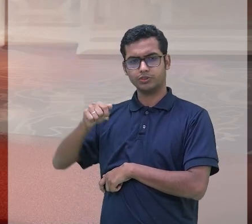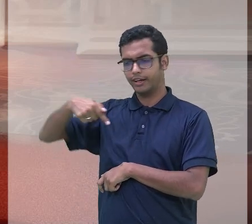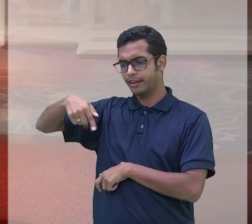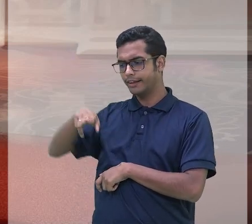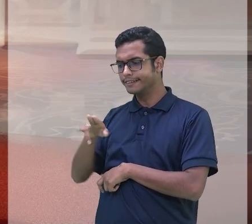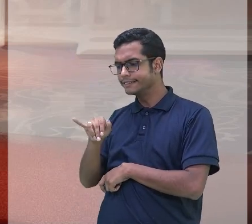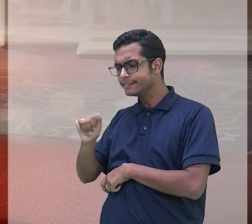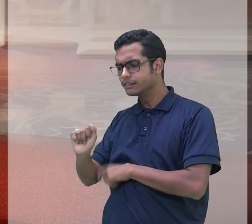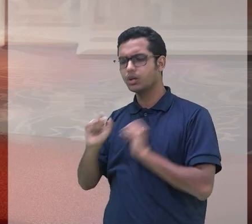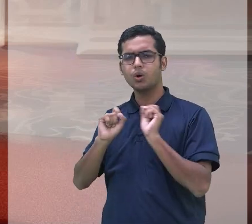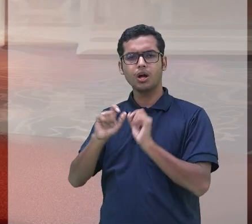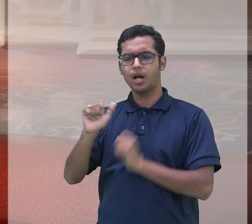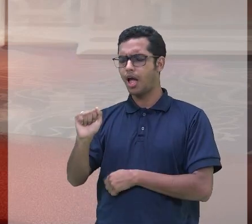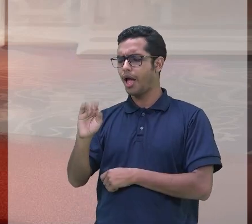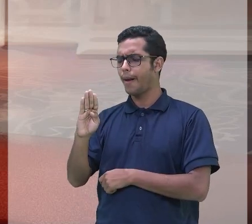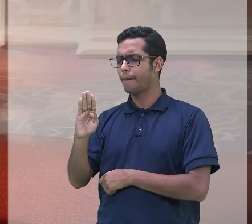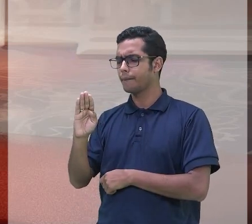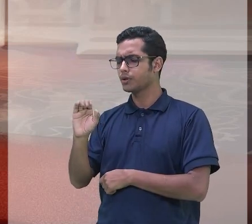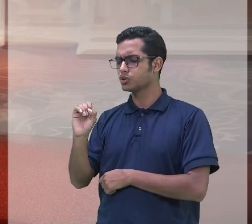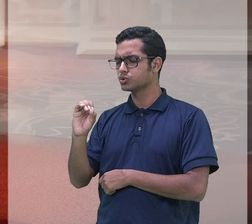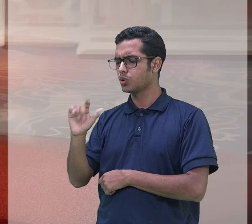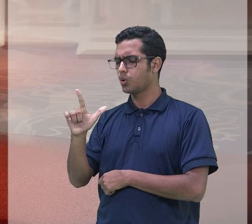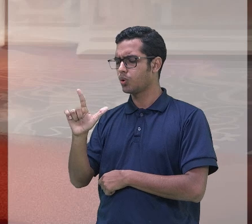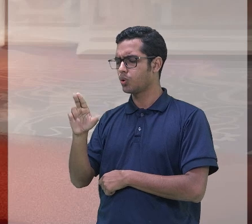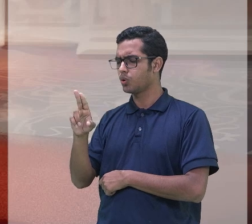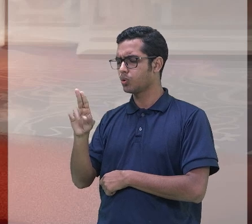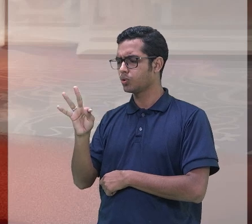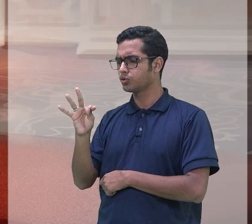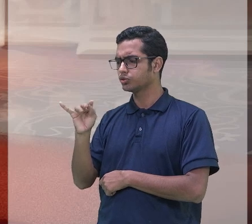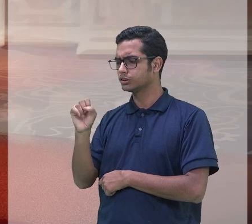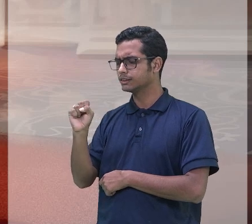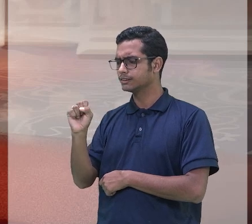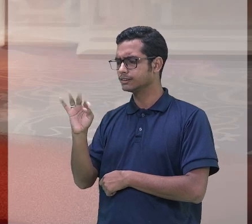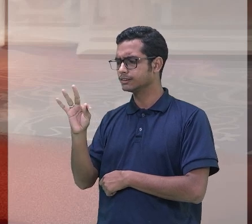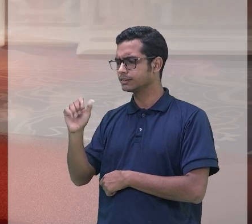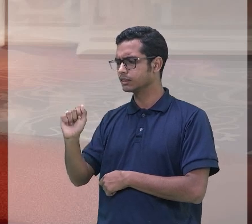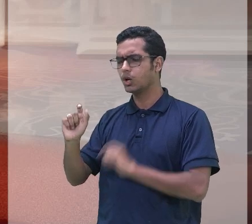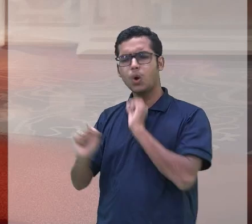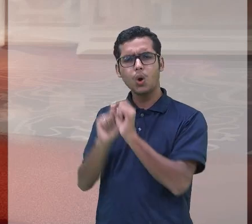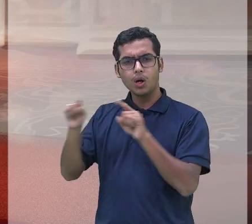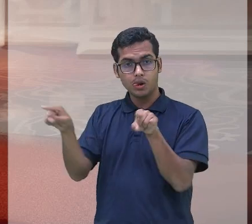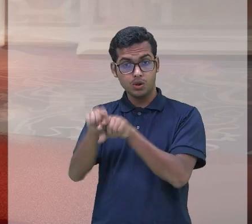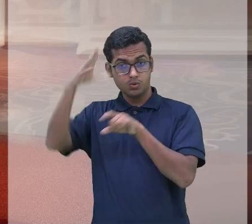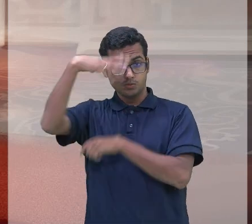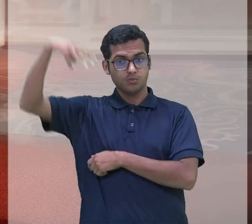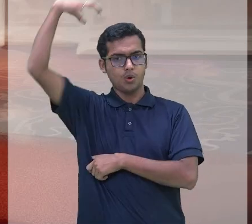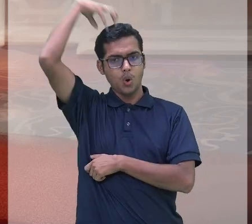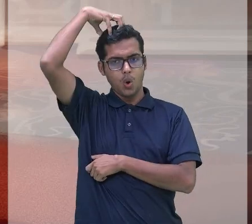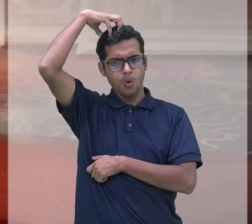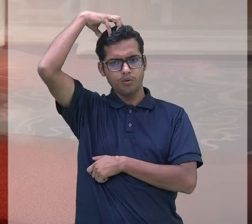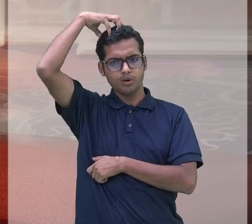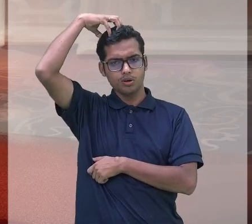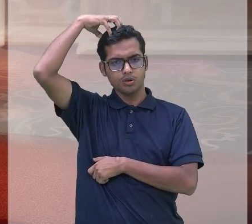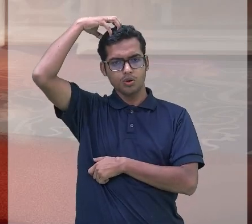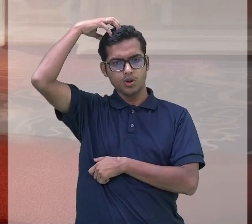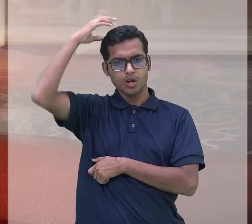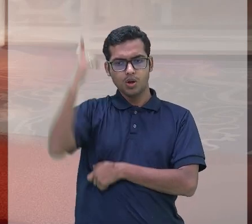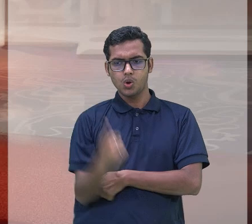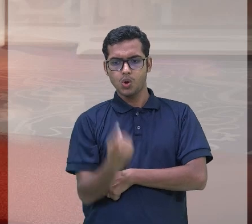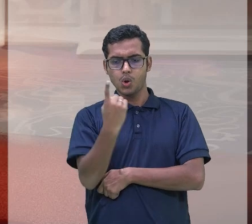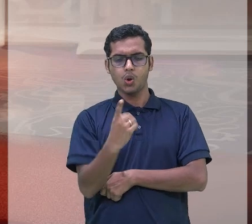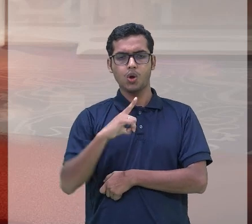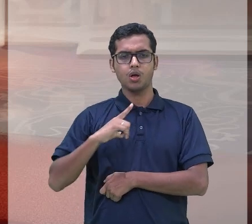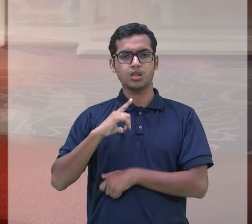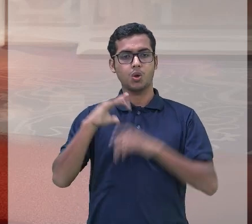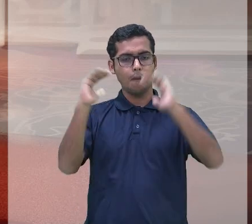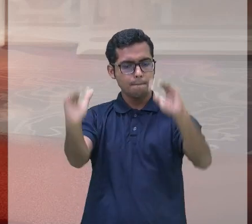absolutistas. O que é isso, professor? O que de fato é o monarca absolutista? Para a gente explicar e entender melhor,